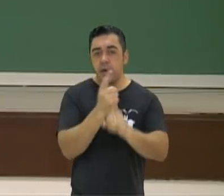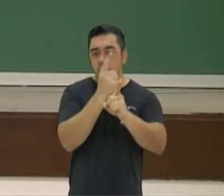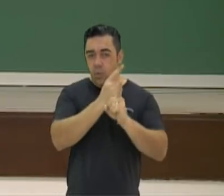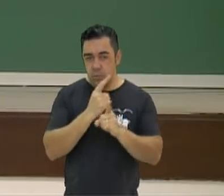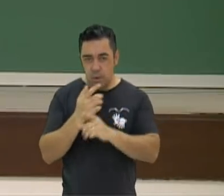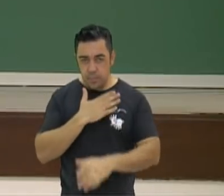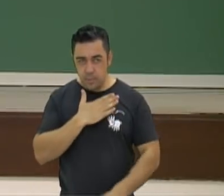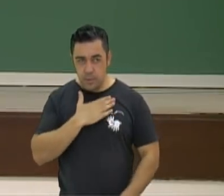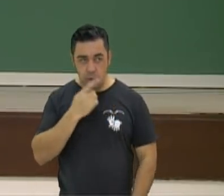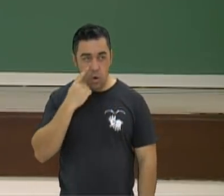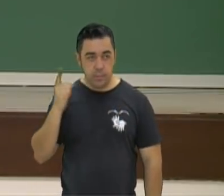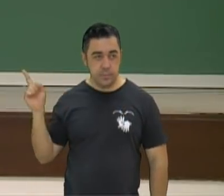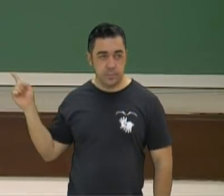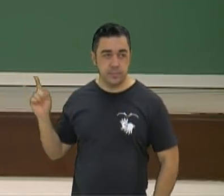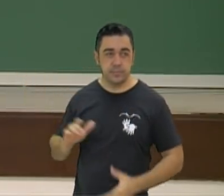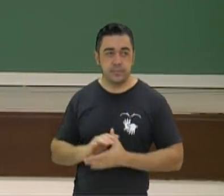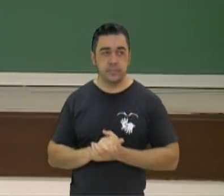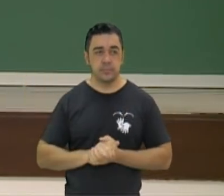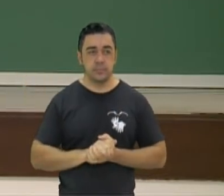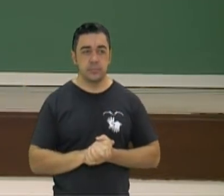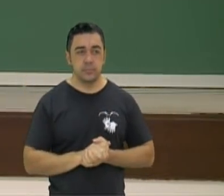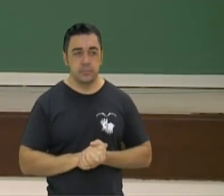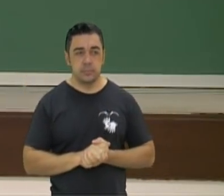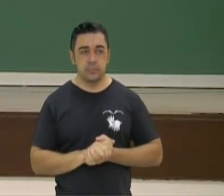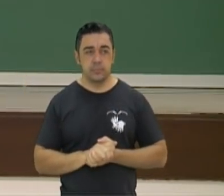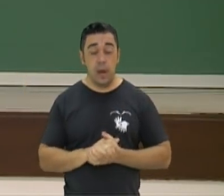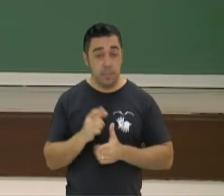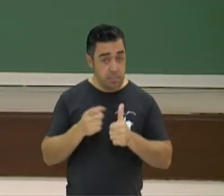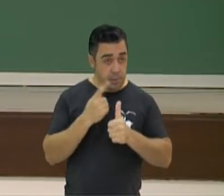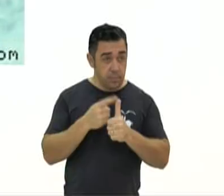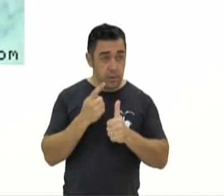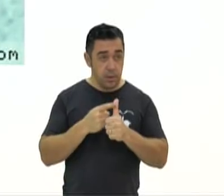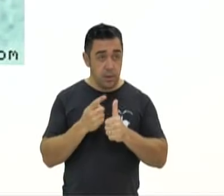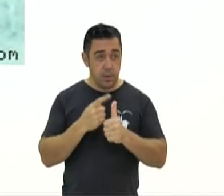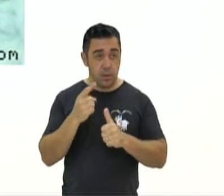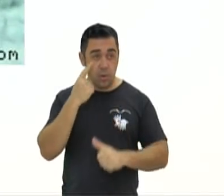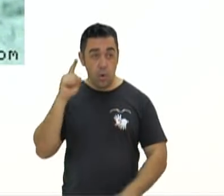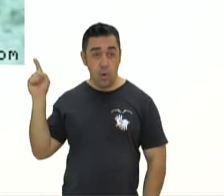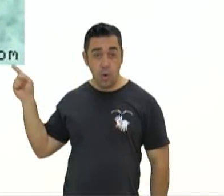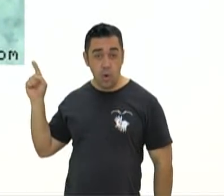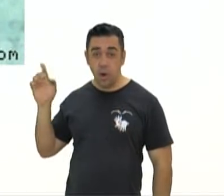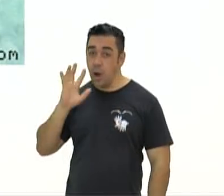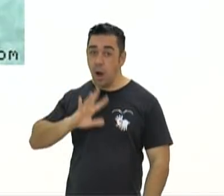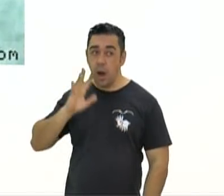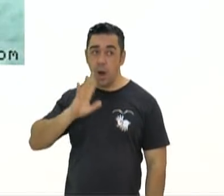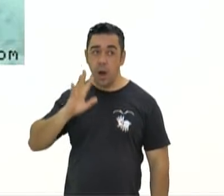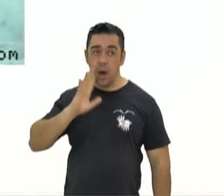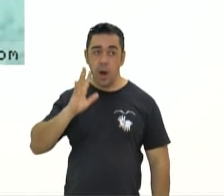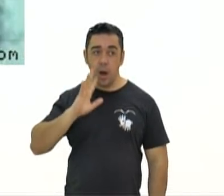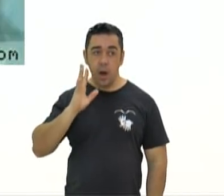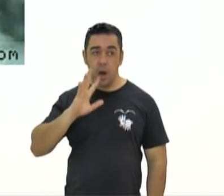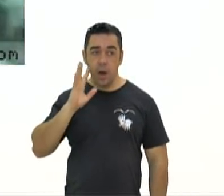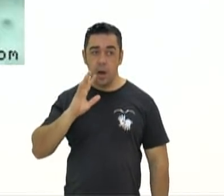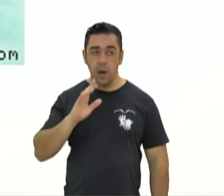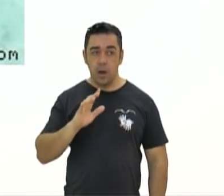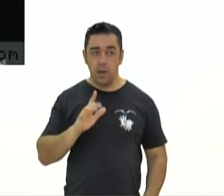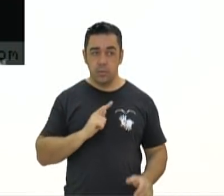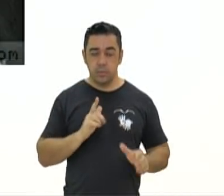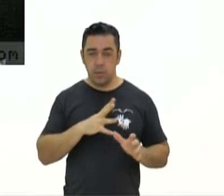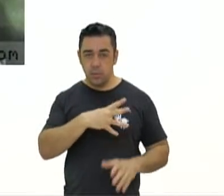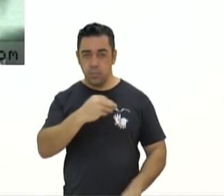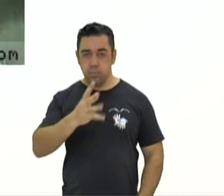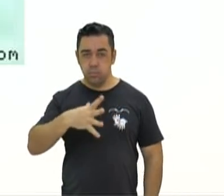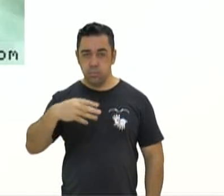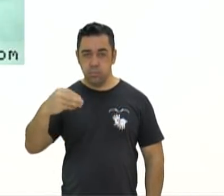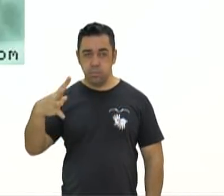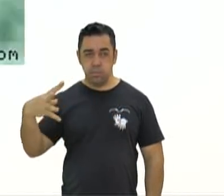mim, tá bom? Então vamos lá. Primeiro tá mostrando aqui o polvo, gente. Desculpe, olha só que bacana o polvo. A gente fala bastante do camaleão quando